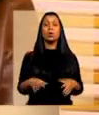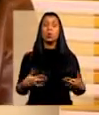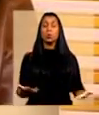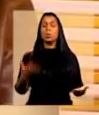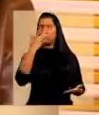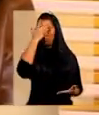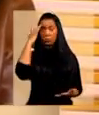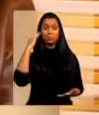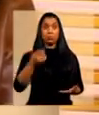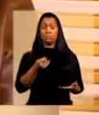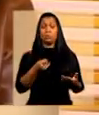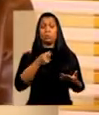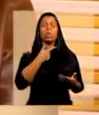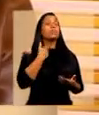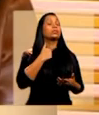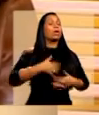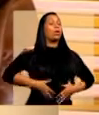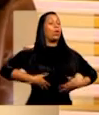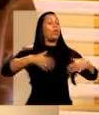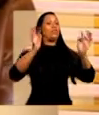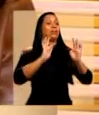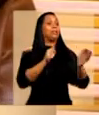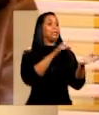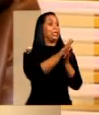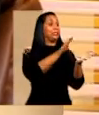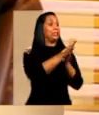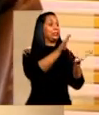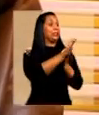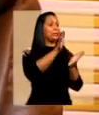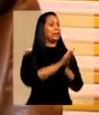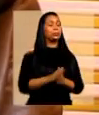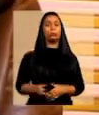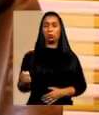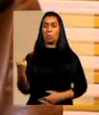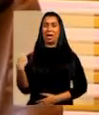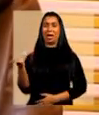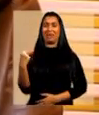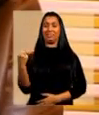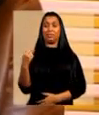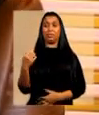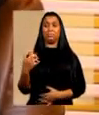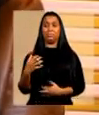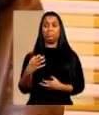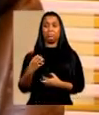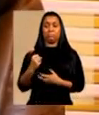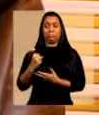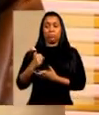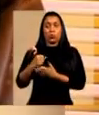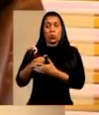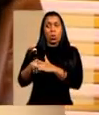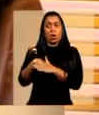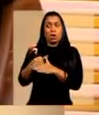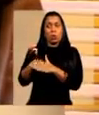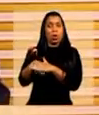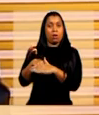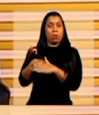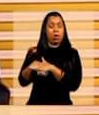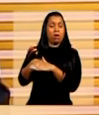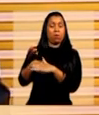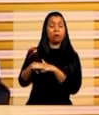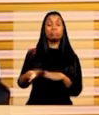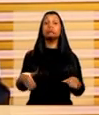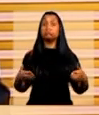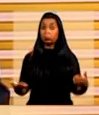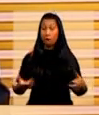né? O compulsivo, ele tem o prazer por gastar. Sim. O avarento, ele tem o prazer por poupar. Né?